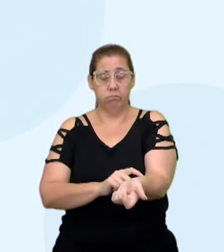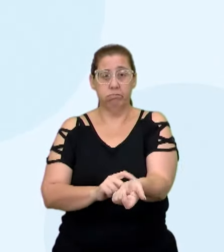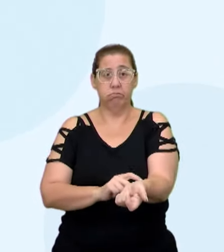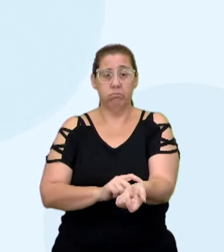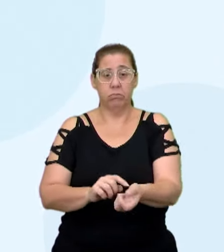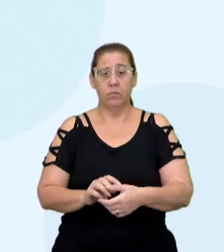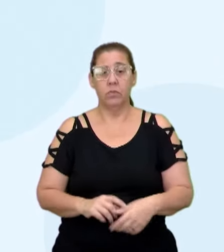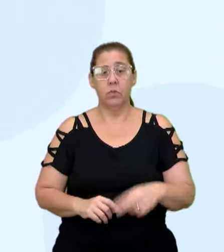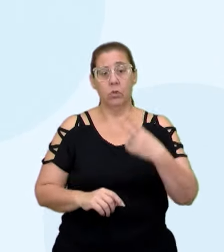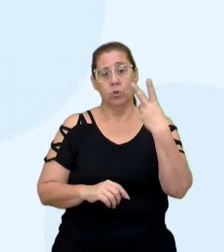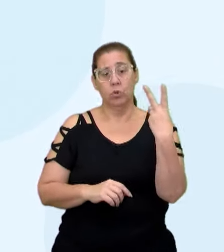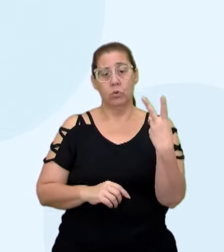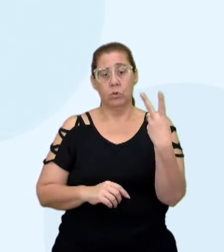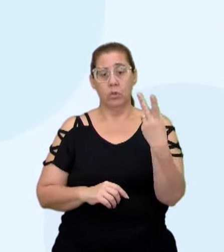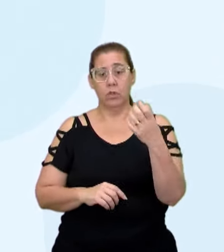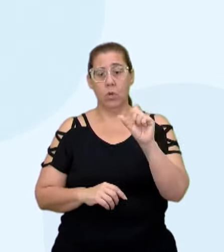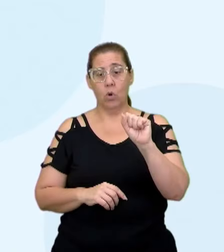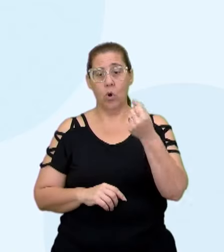olha,